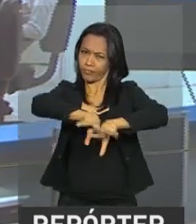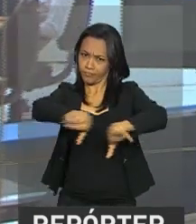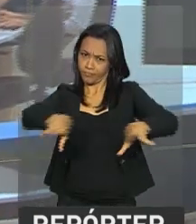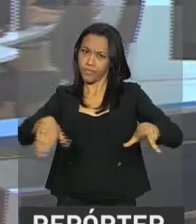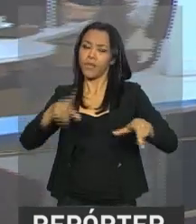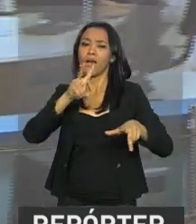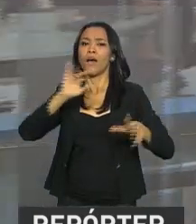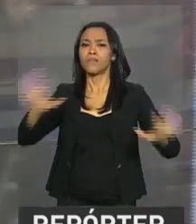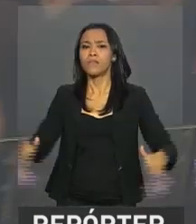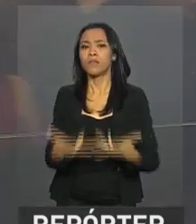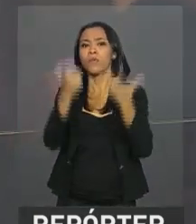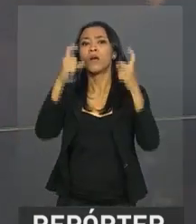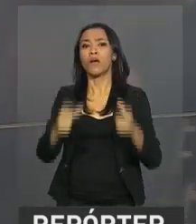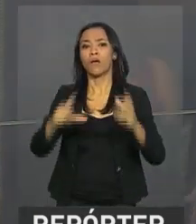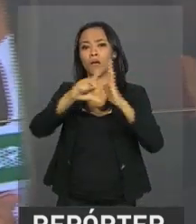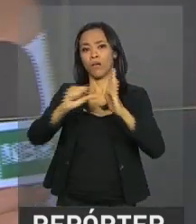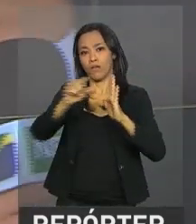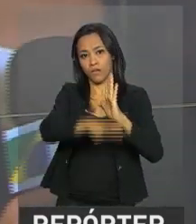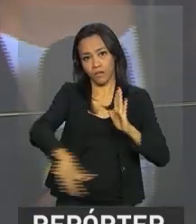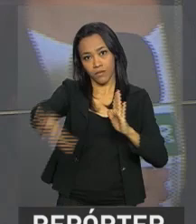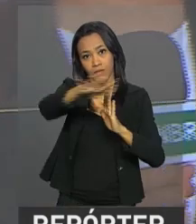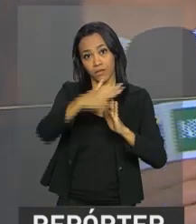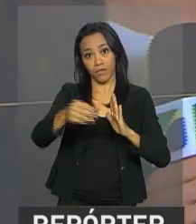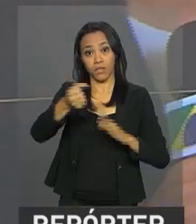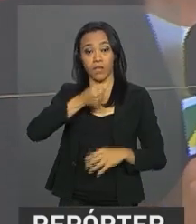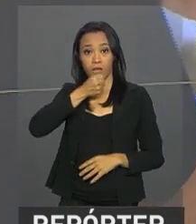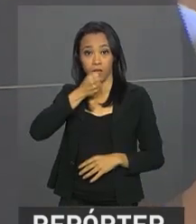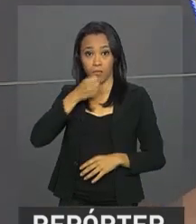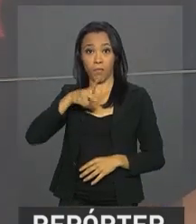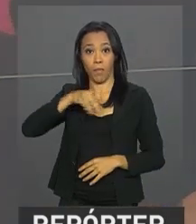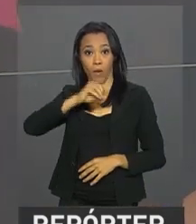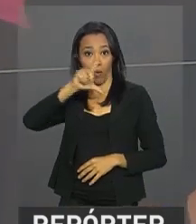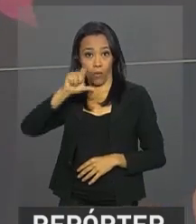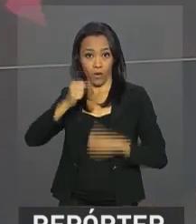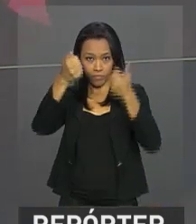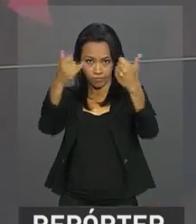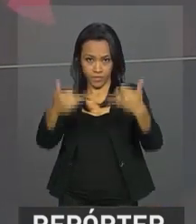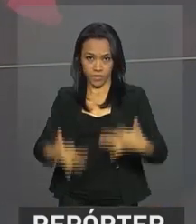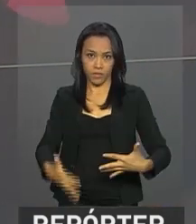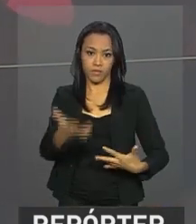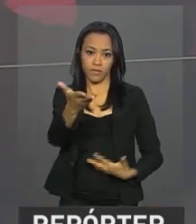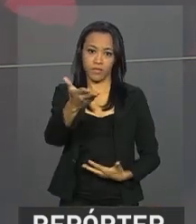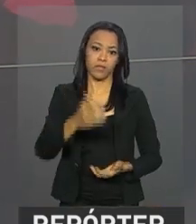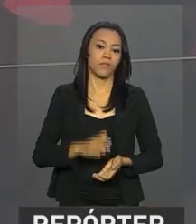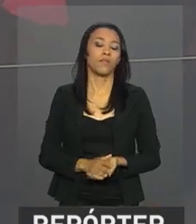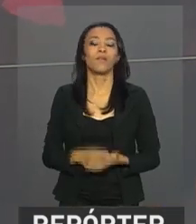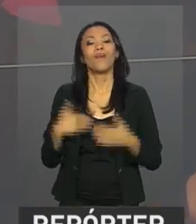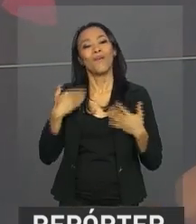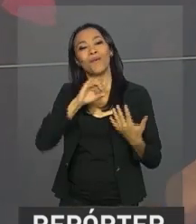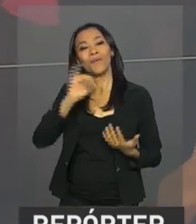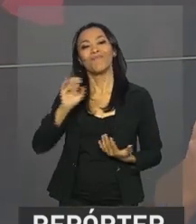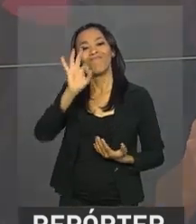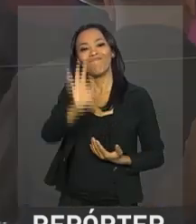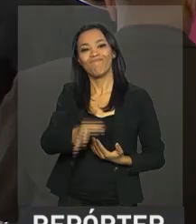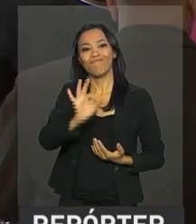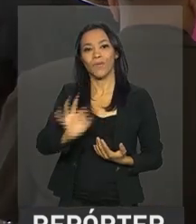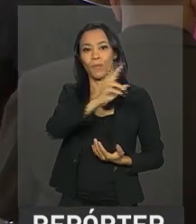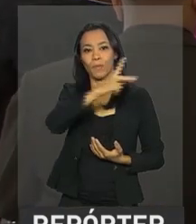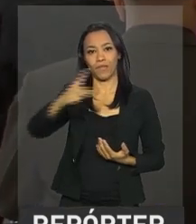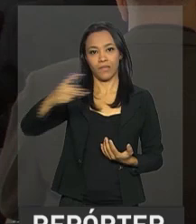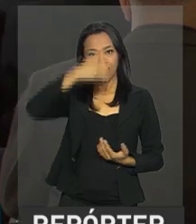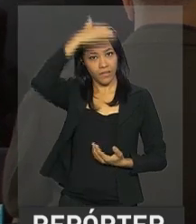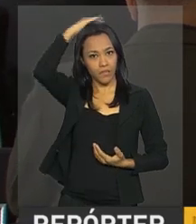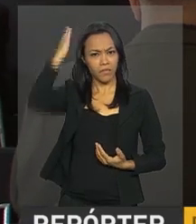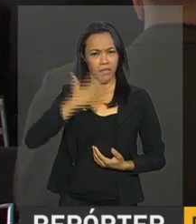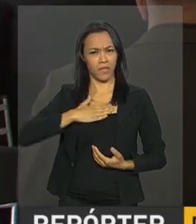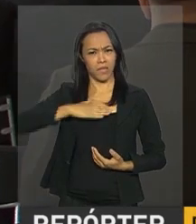está a repórter Paola Diorte, que conversa com a gente agora ao vivo. Oi, Paola. Oi, Leandro. Pois é, o presidente Michel Temer